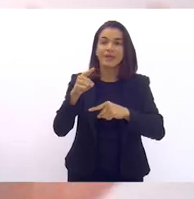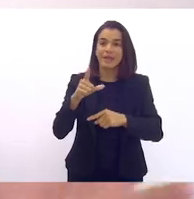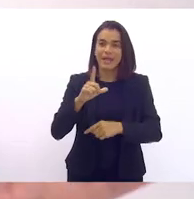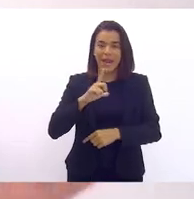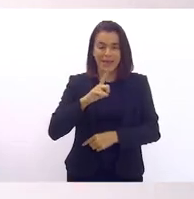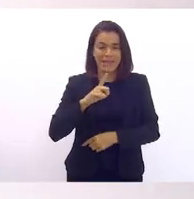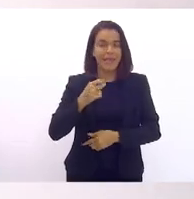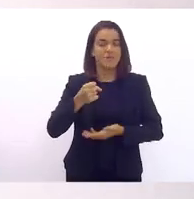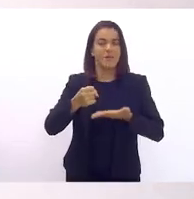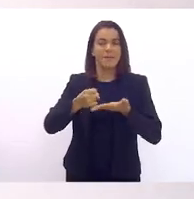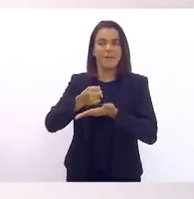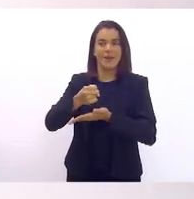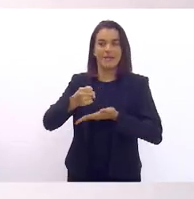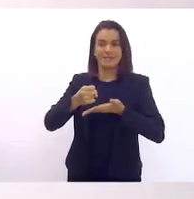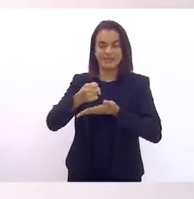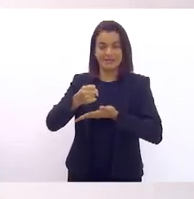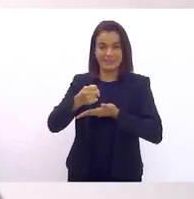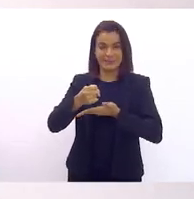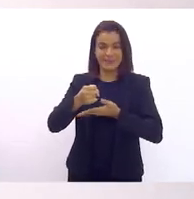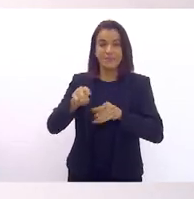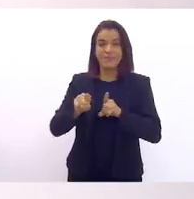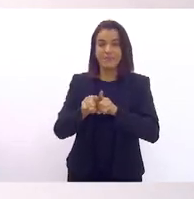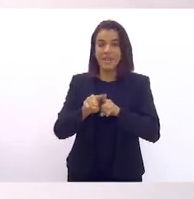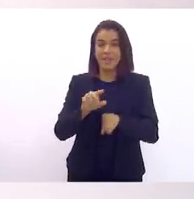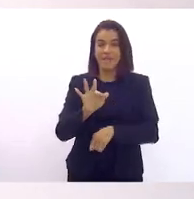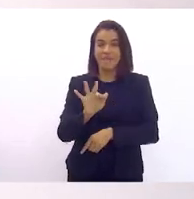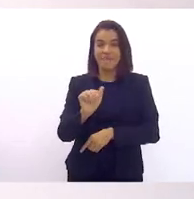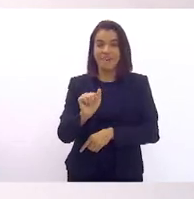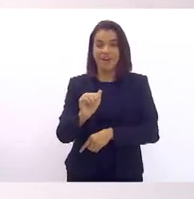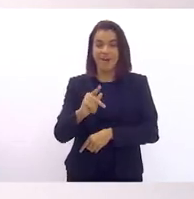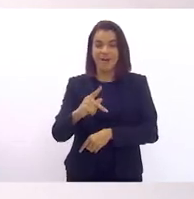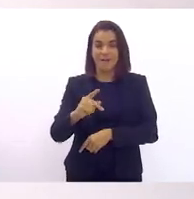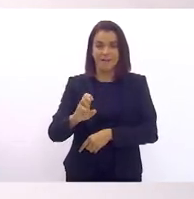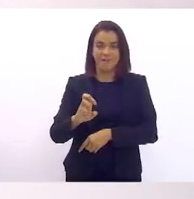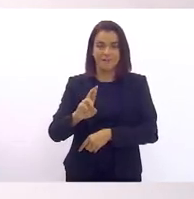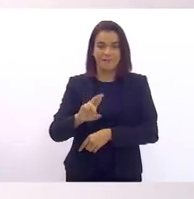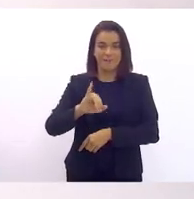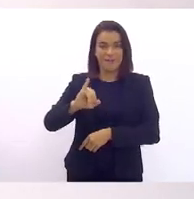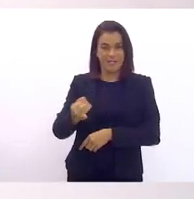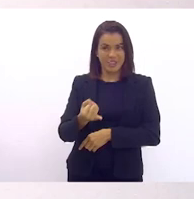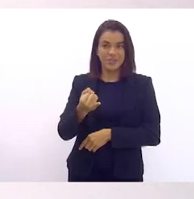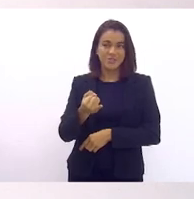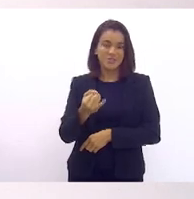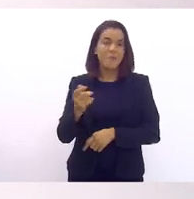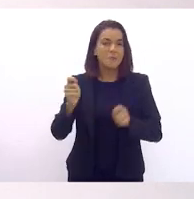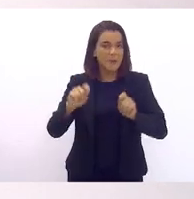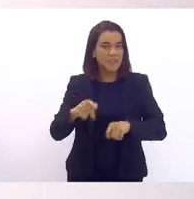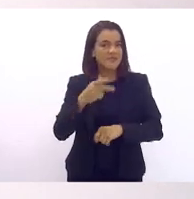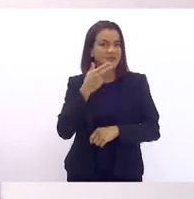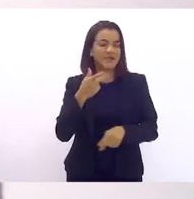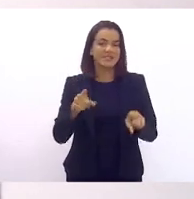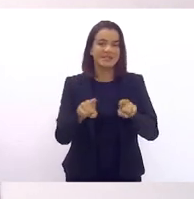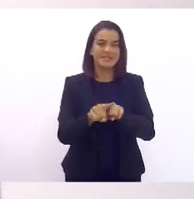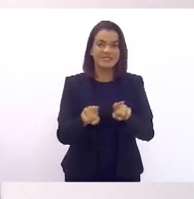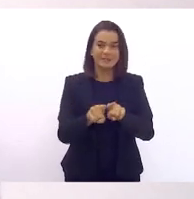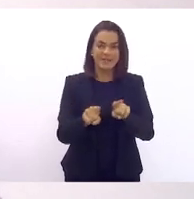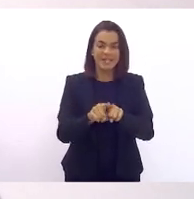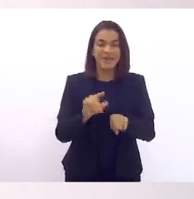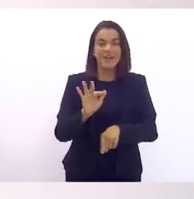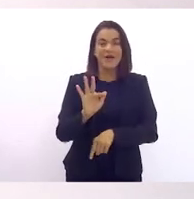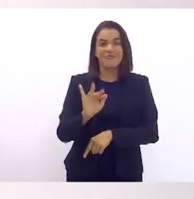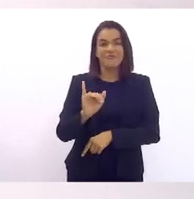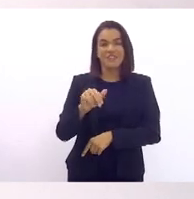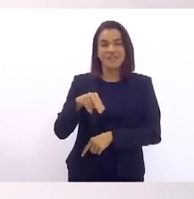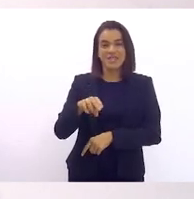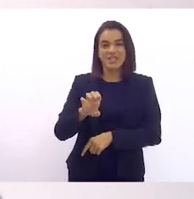tem essa base Além disso tem a ferge e eu eu exagerando aqui diria que também temos a a fep que